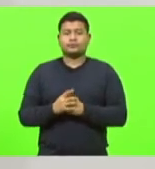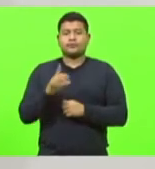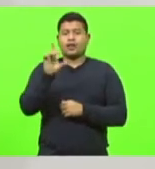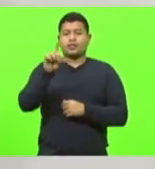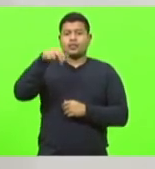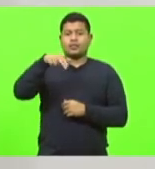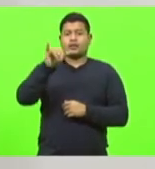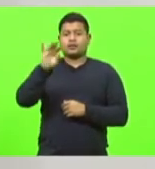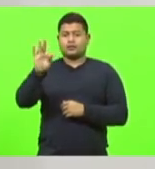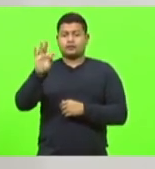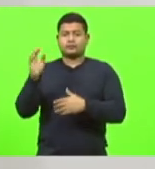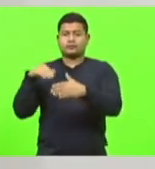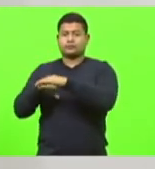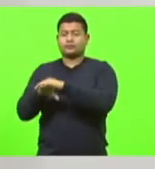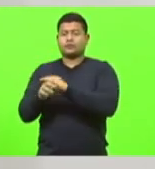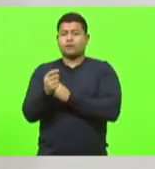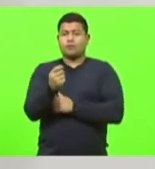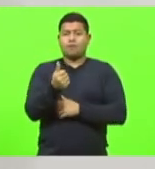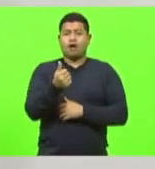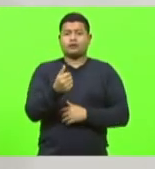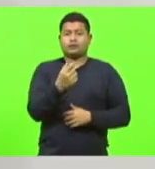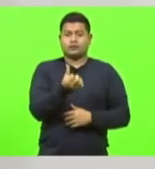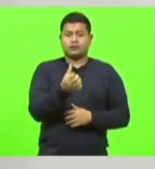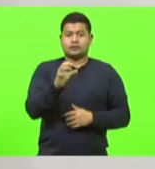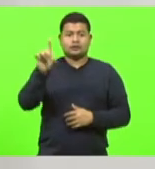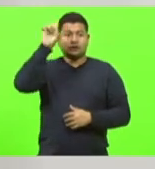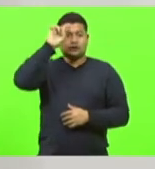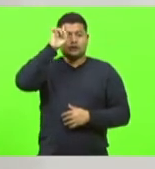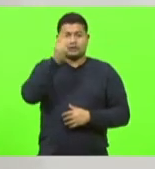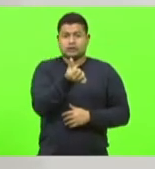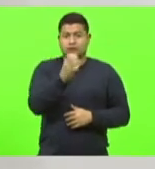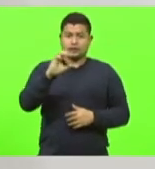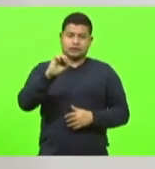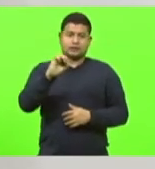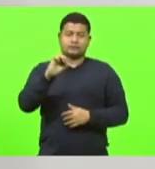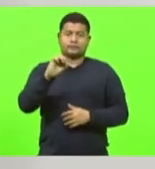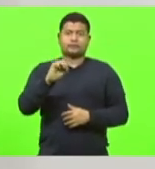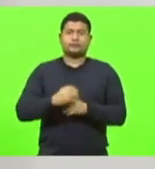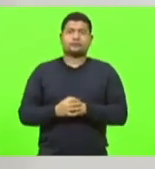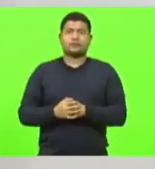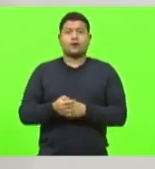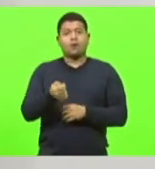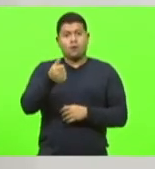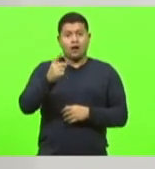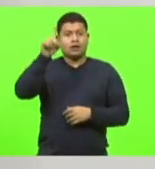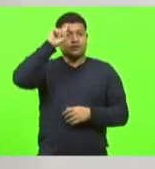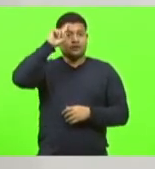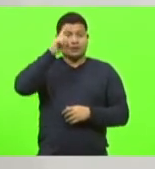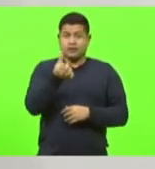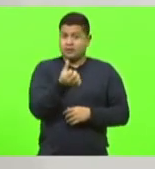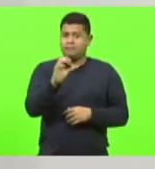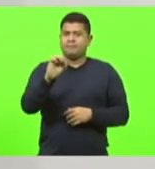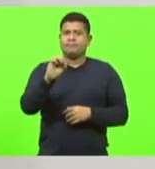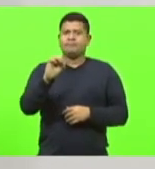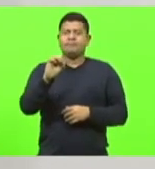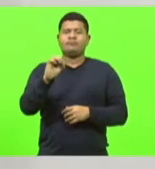DENIT, por quase 60 dias. Vou repetir, por quase